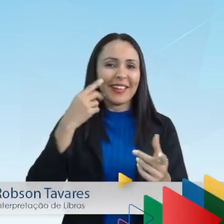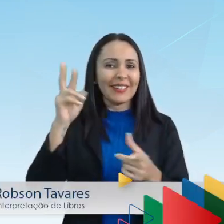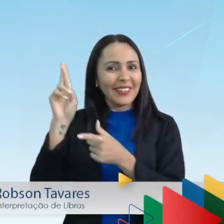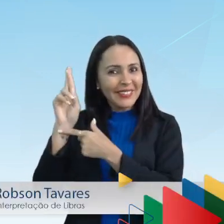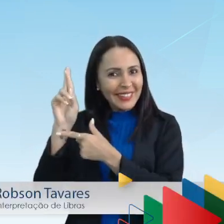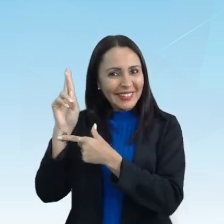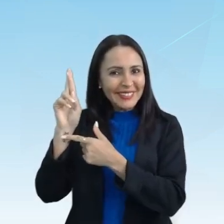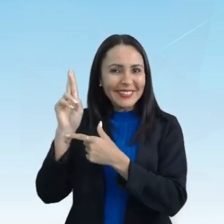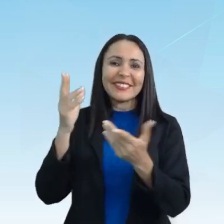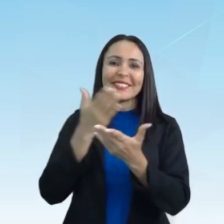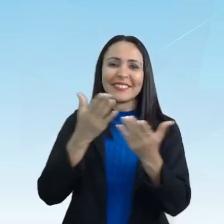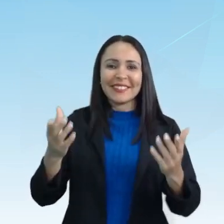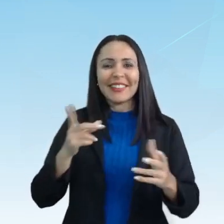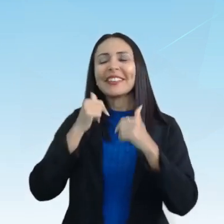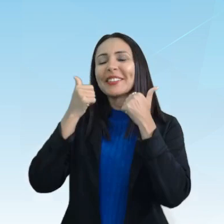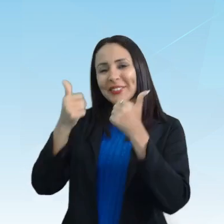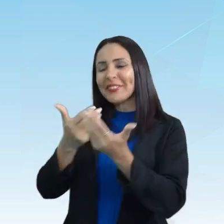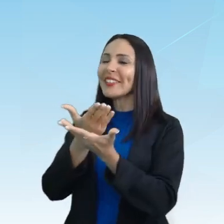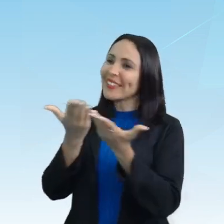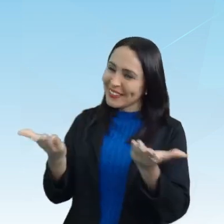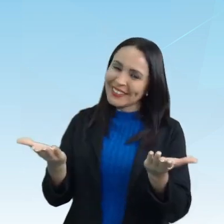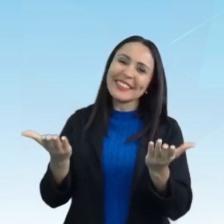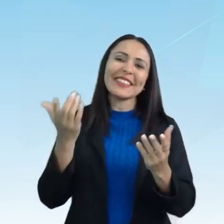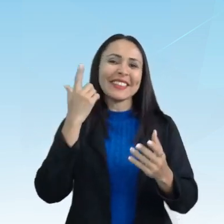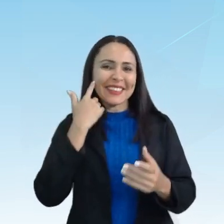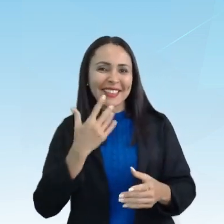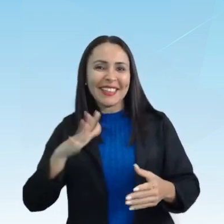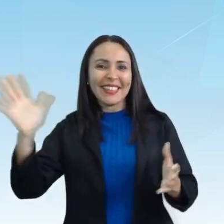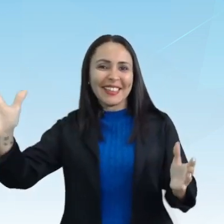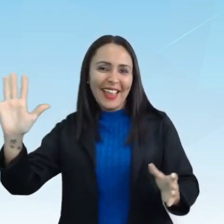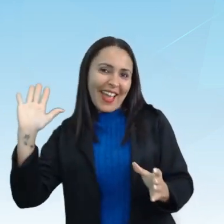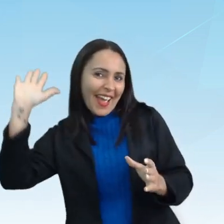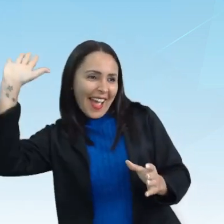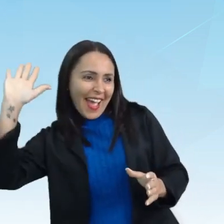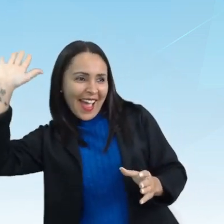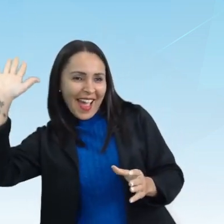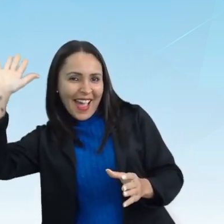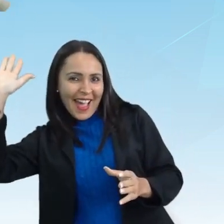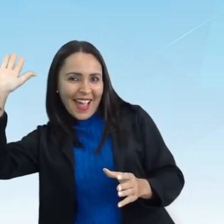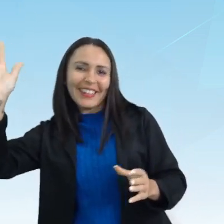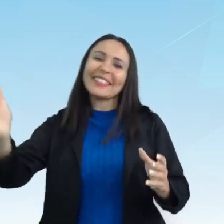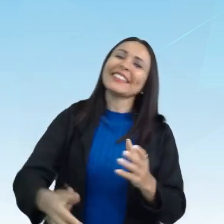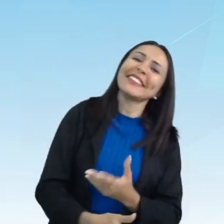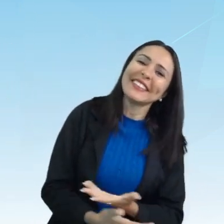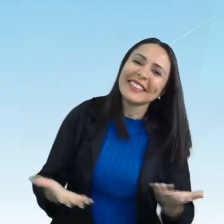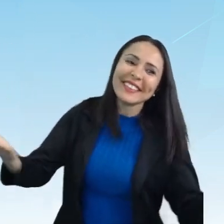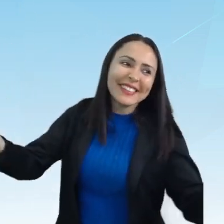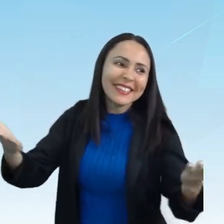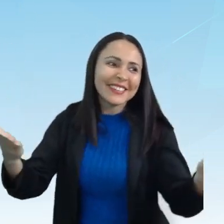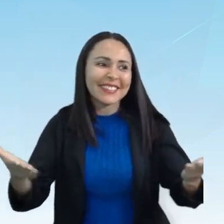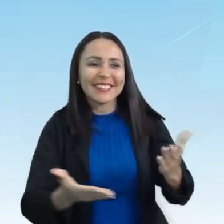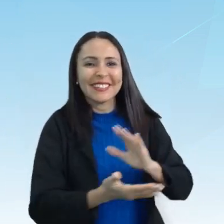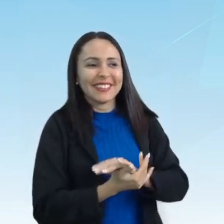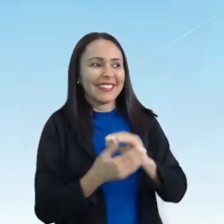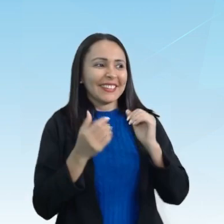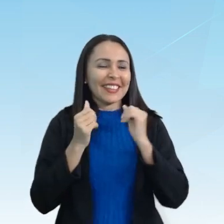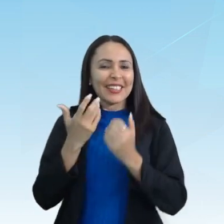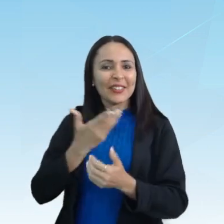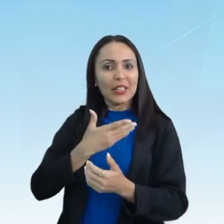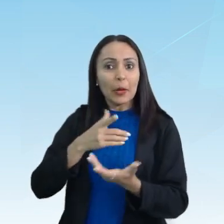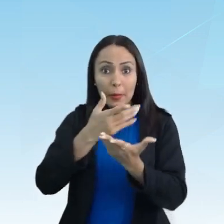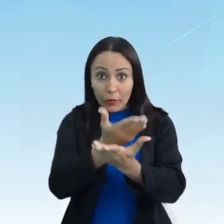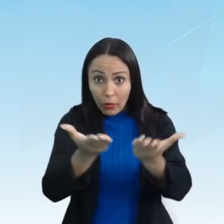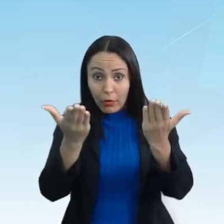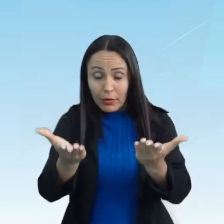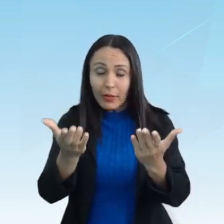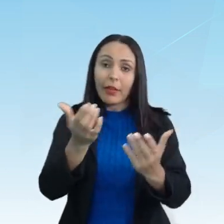Roberta Silveira. Tudo bem, professora? Professora, chegue batendo aqui, professora. Estamos hoje aqui nessa amizade para